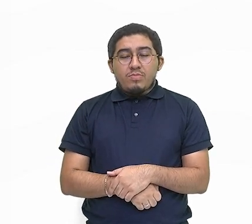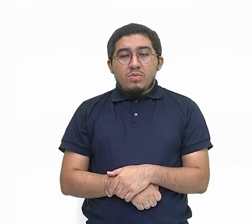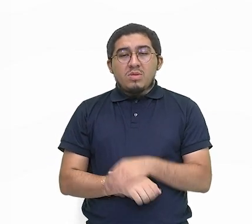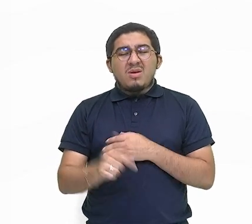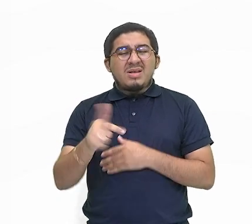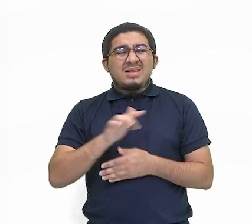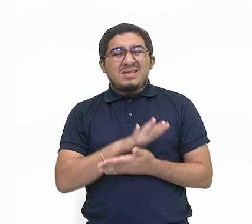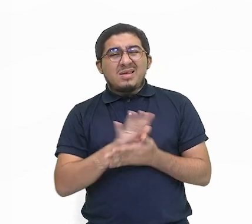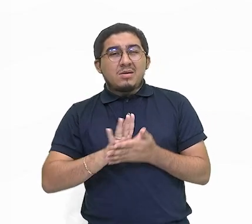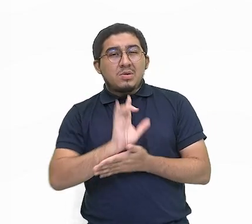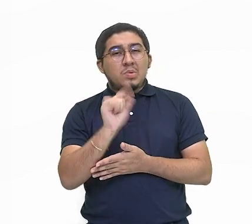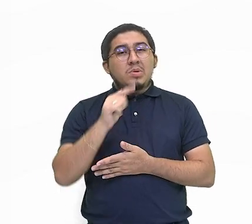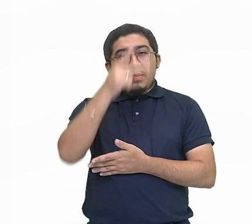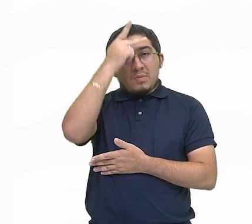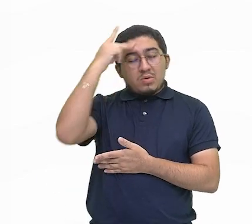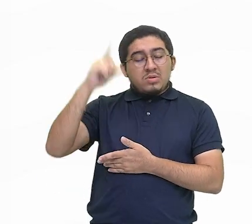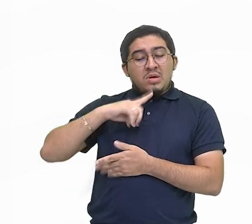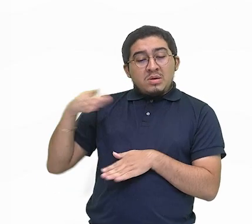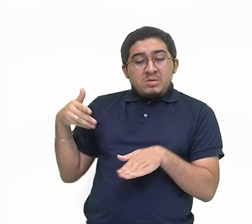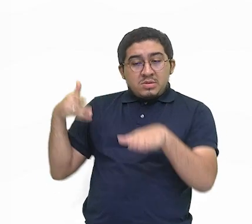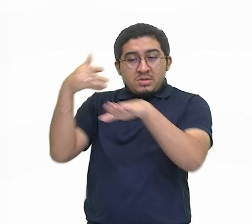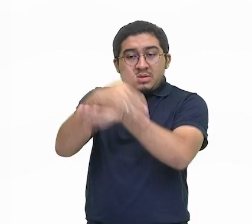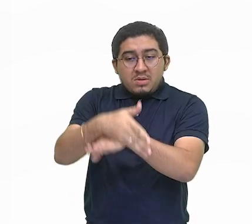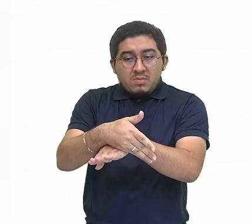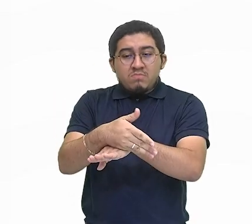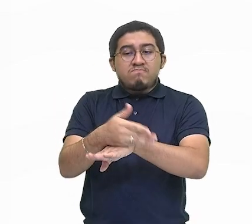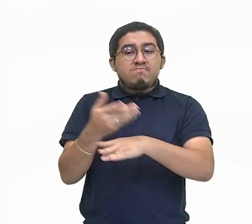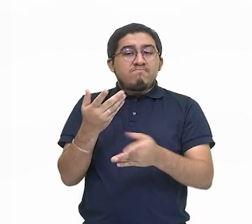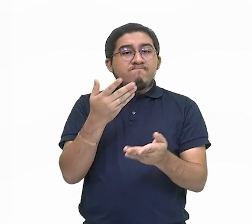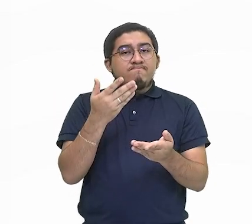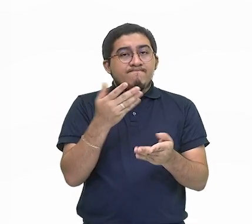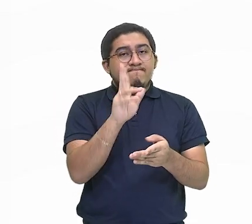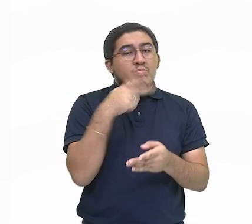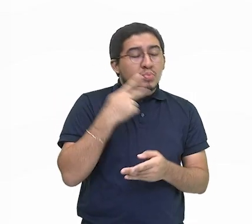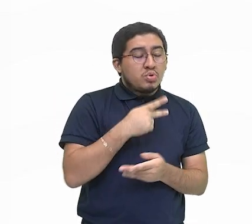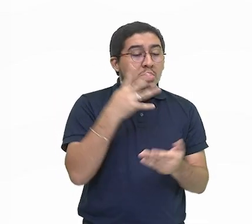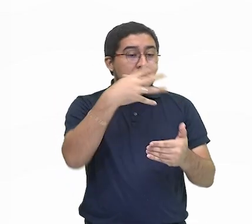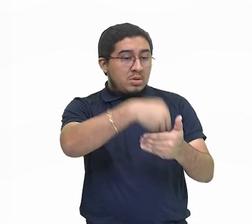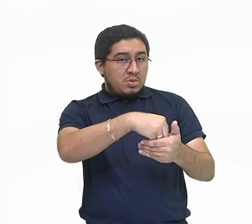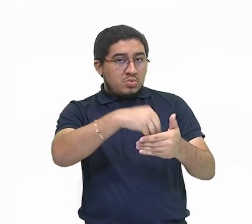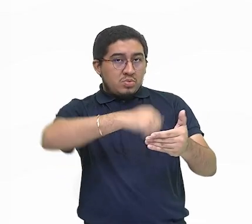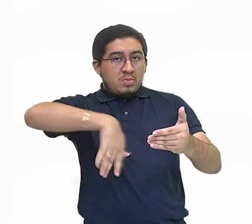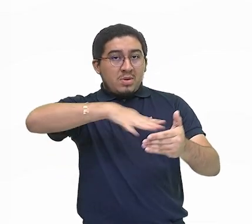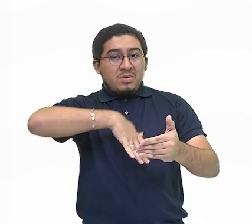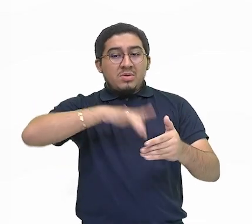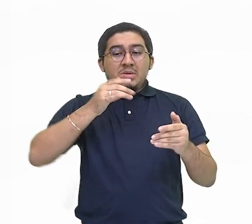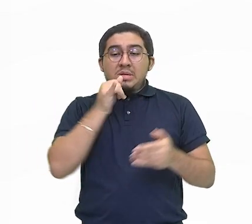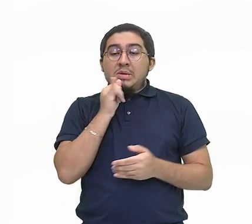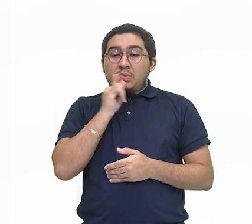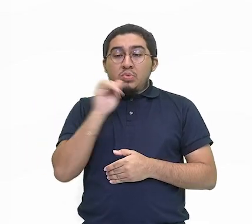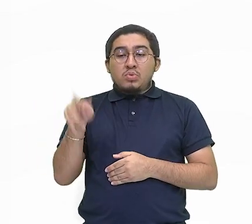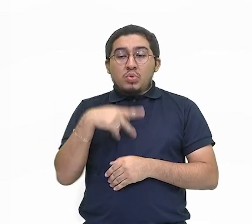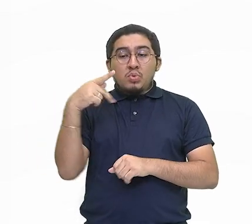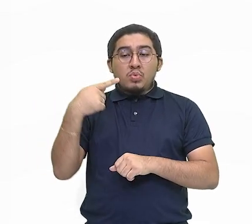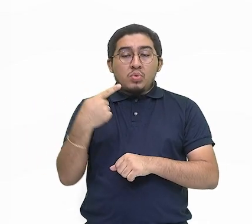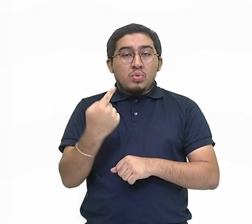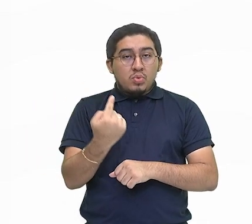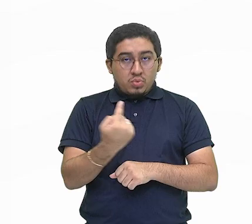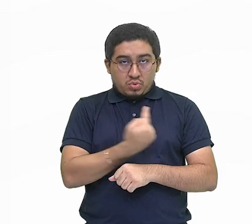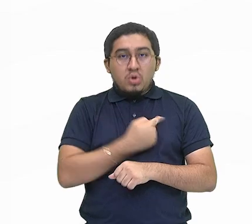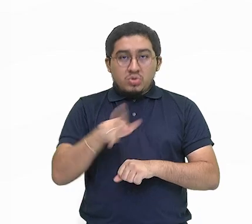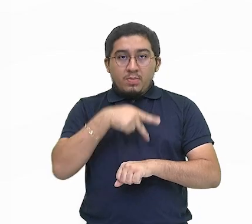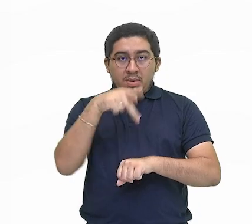lá do lado de fora interferir na política interna daqui, por exemplo, do nosso